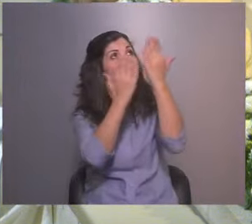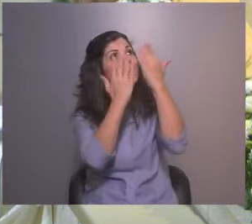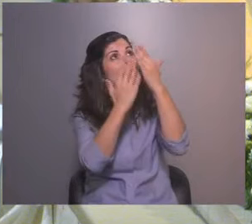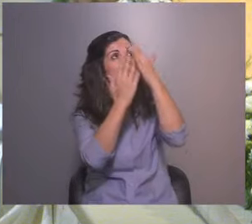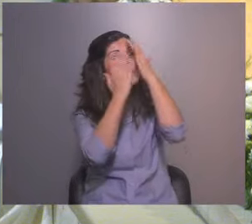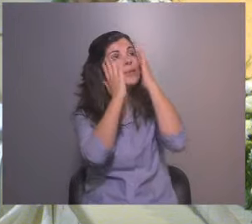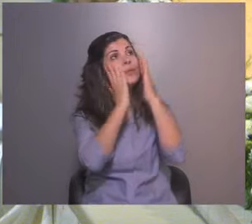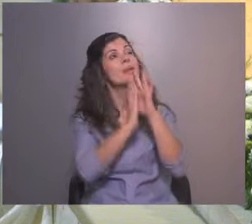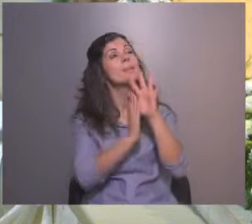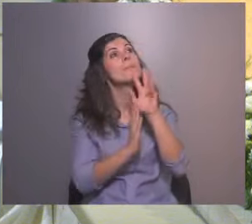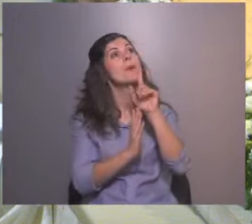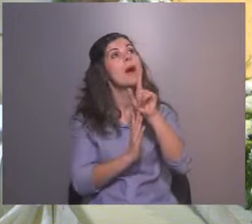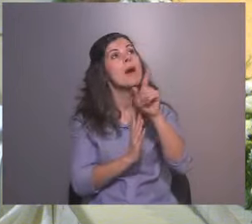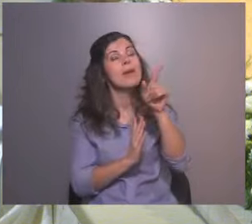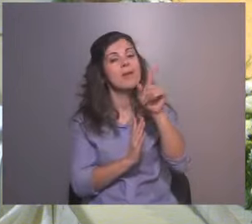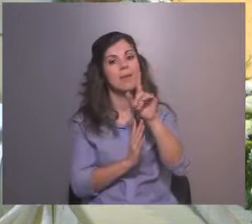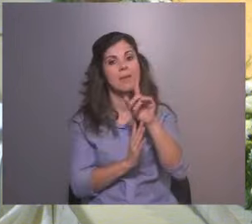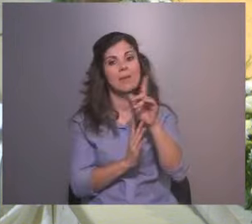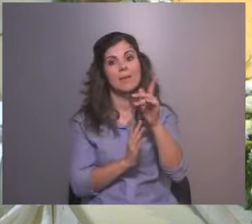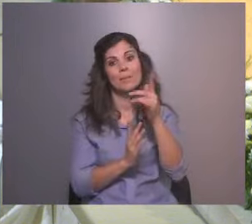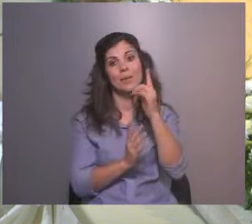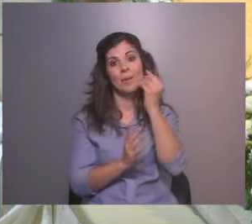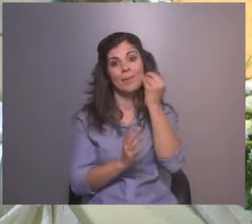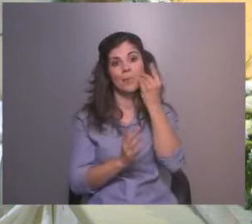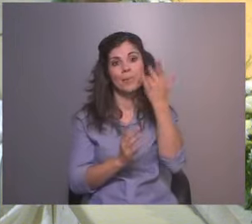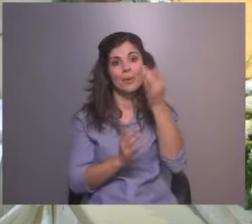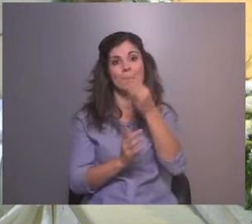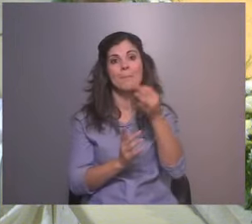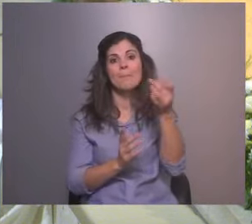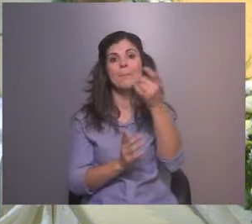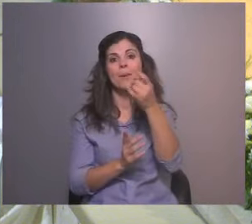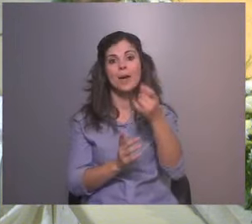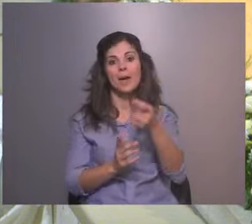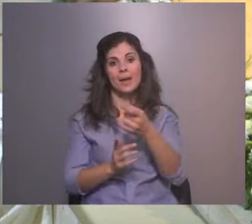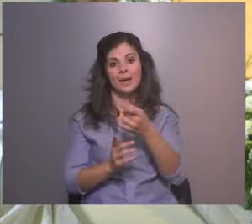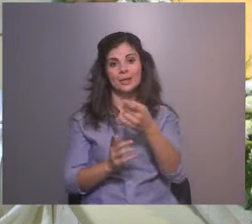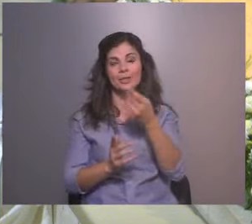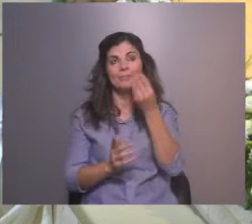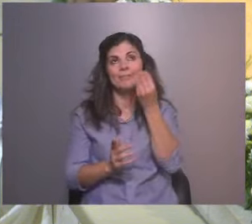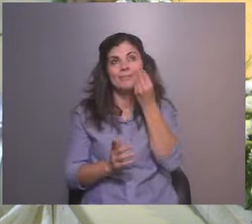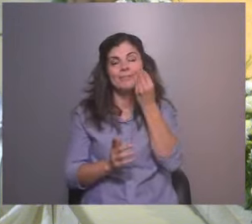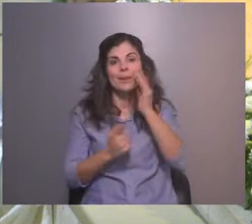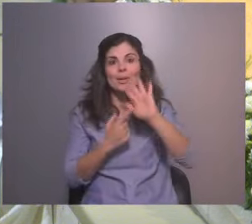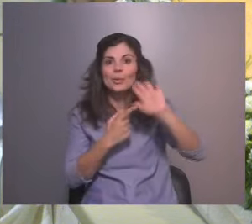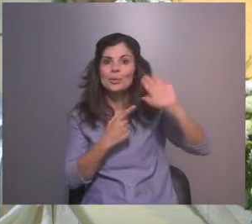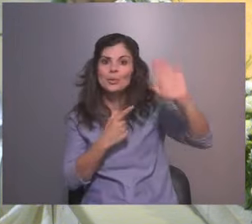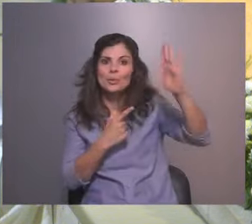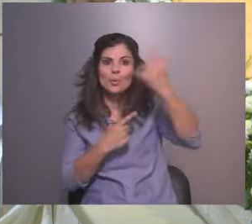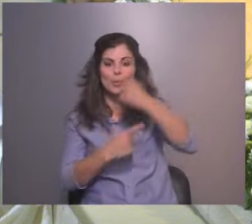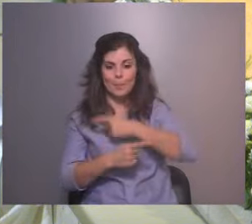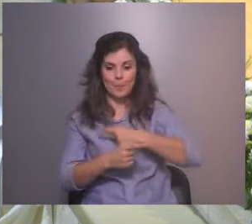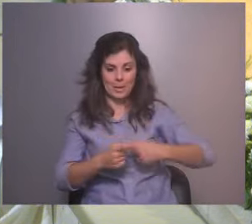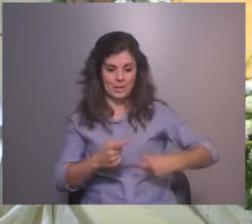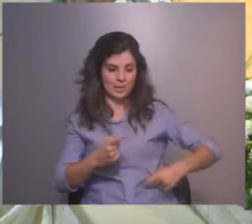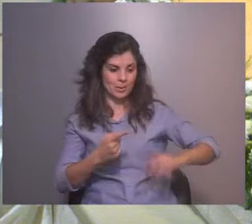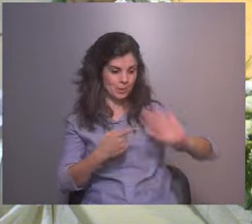Isso. Da nobis papa.